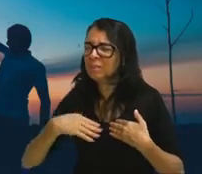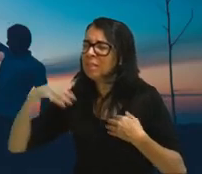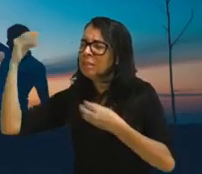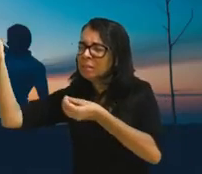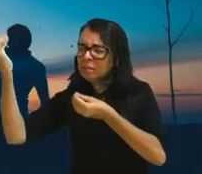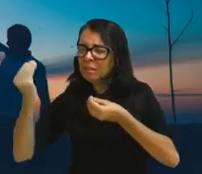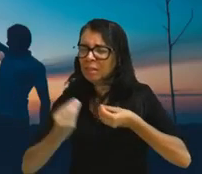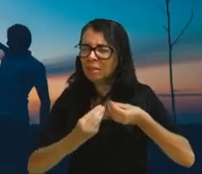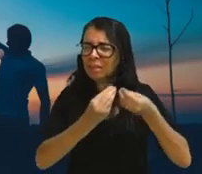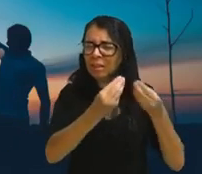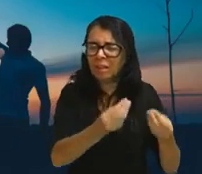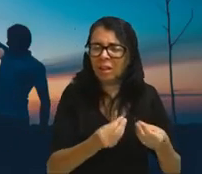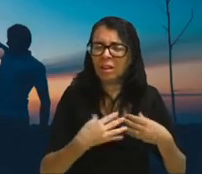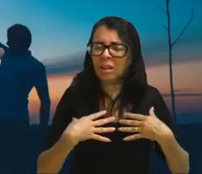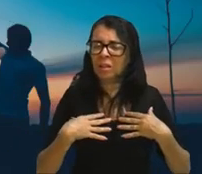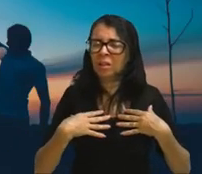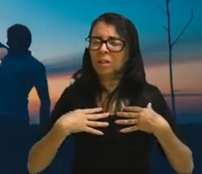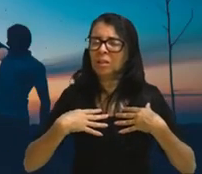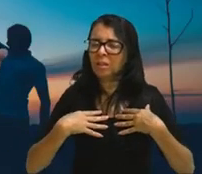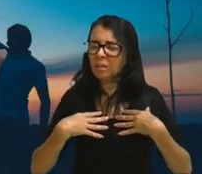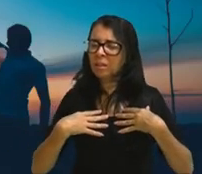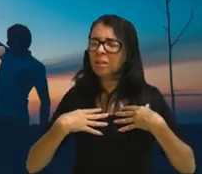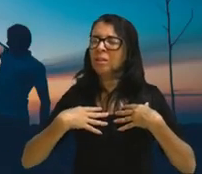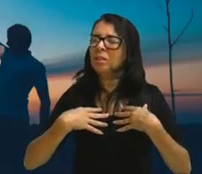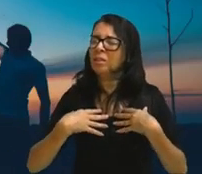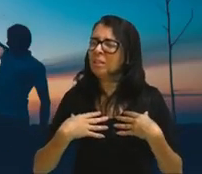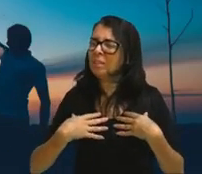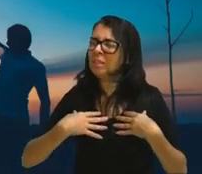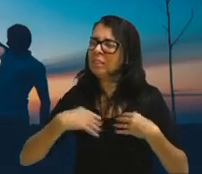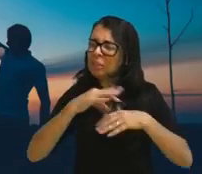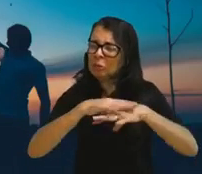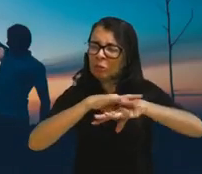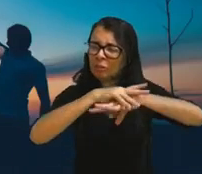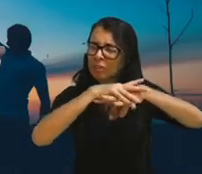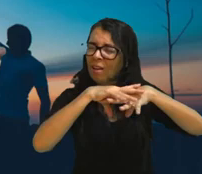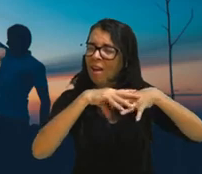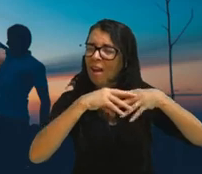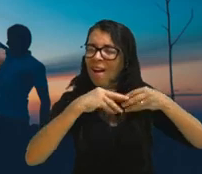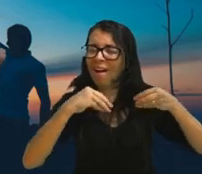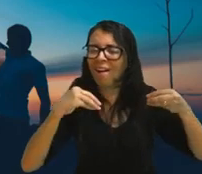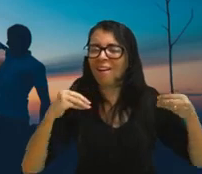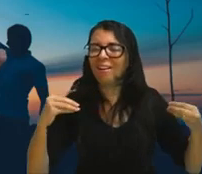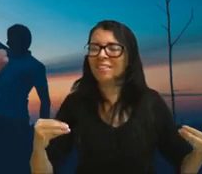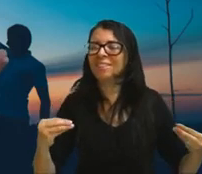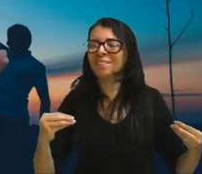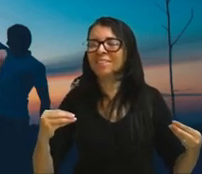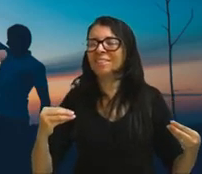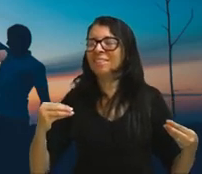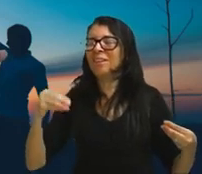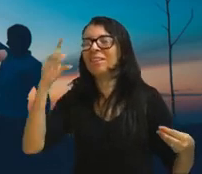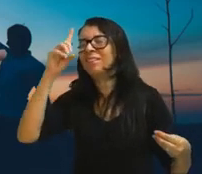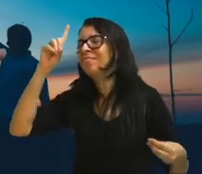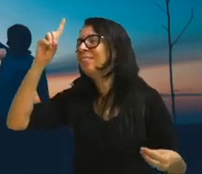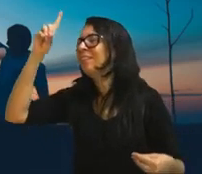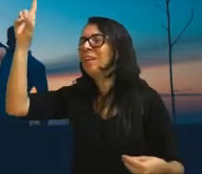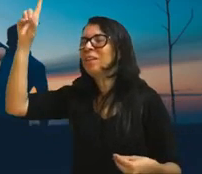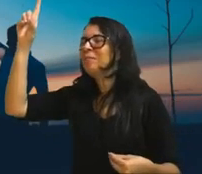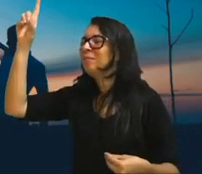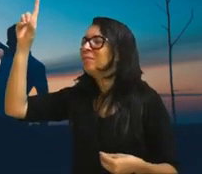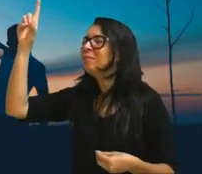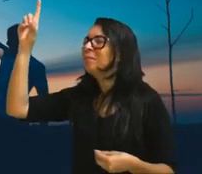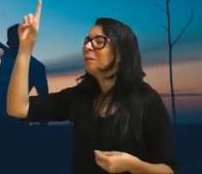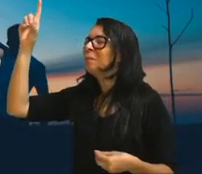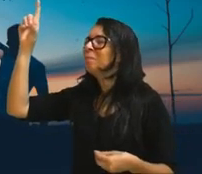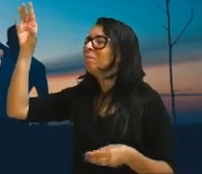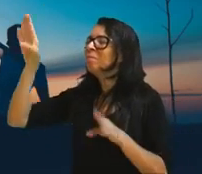pulmão deles, ó Pai. Deus, em nome de Jesus Cristo, ó Pai. Que o Senhor possa estar confortando essas pessoas, esses familiares, ó Pai. Essas